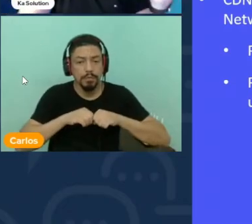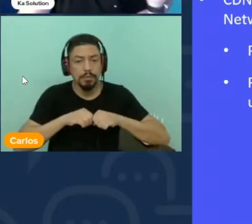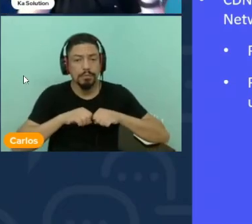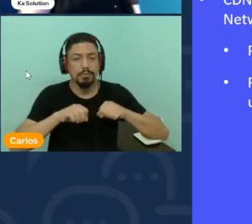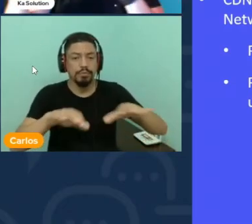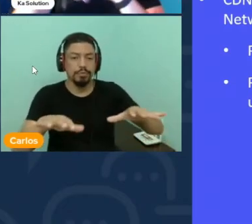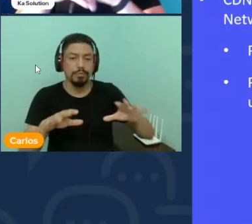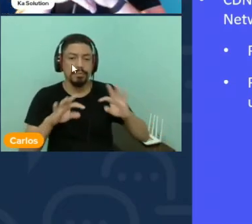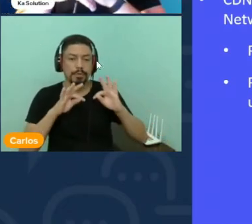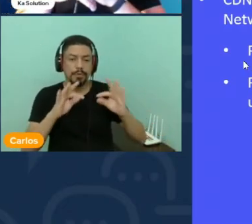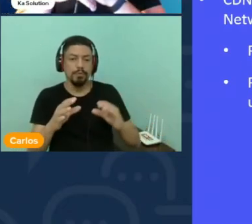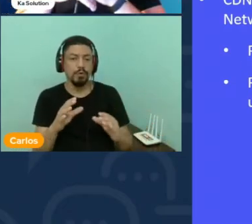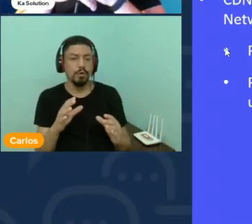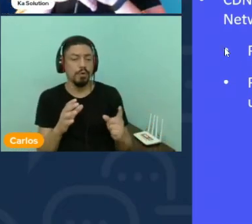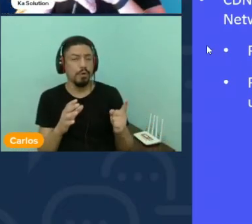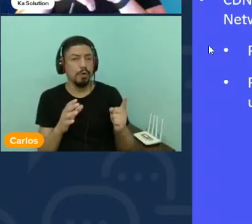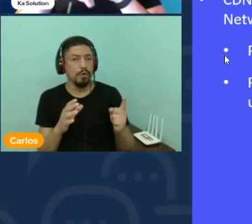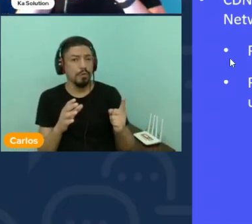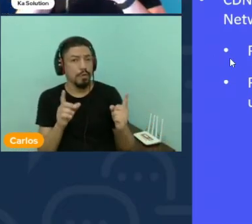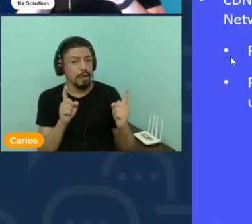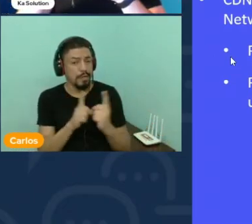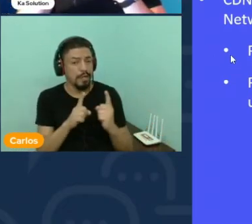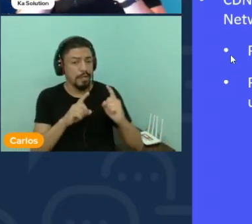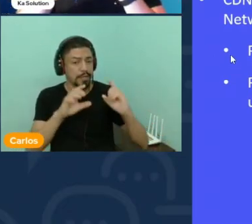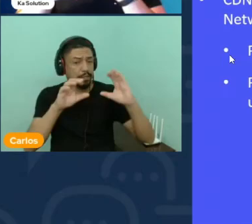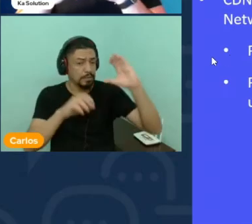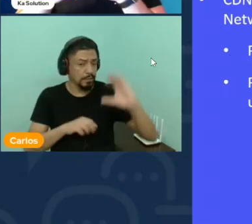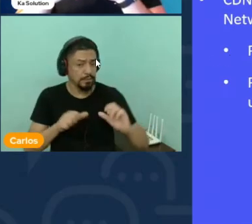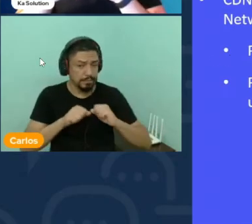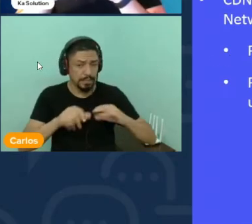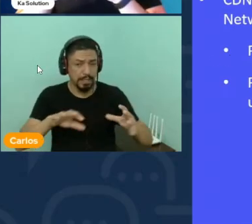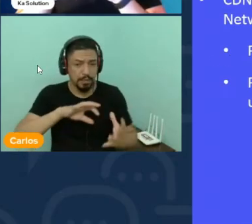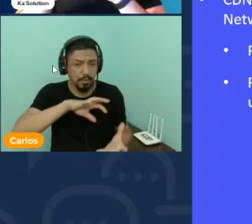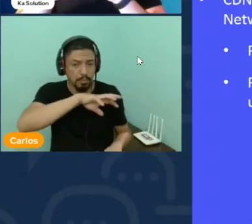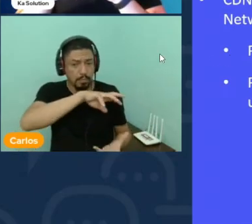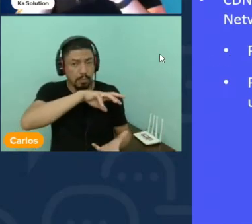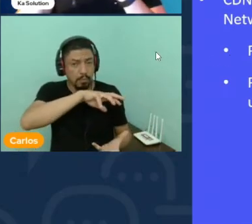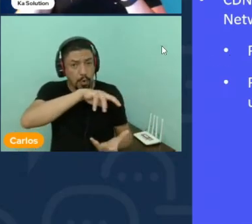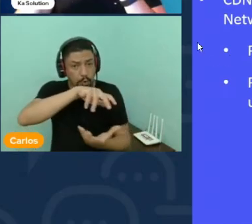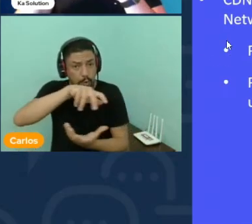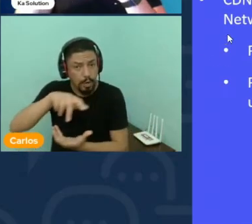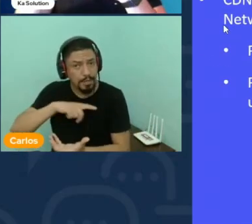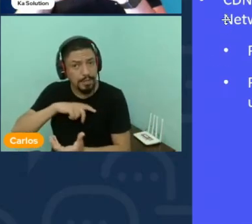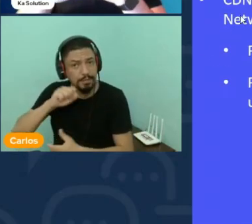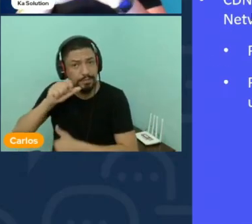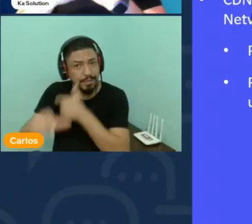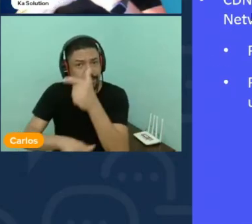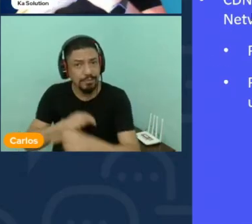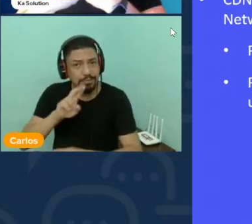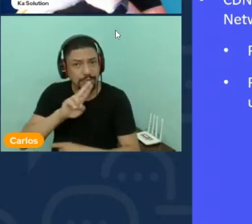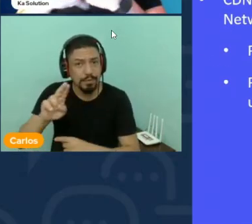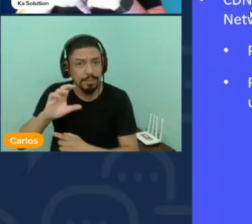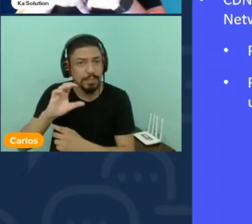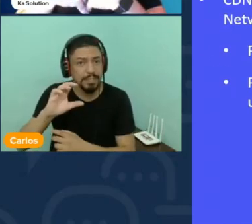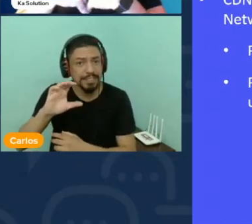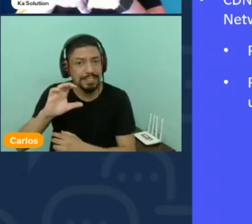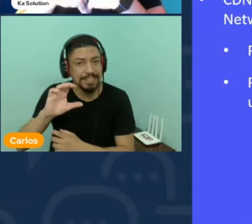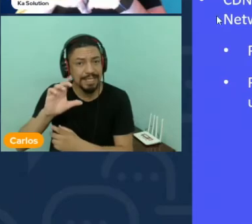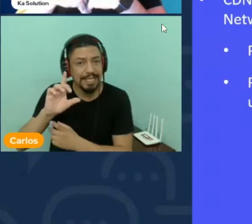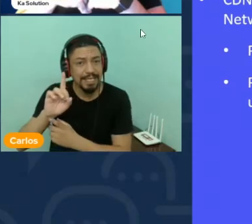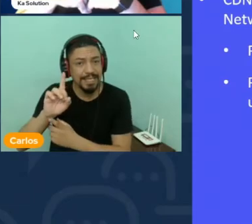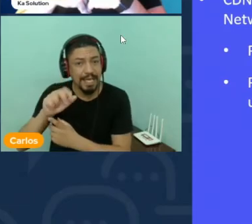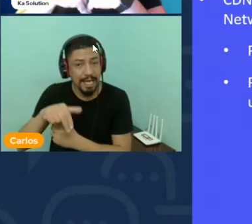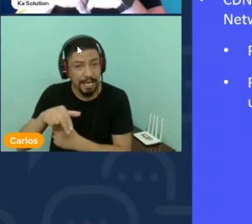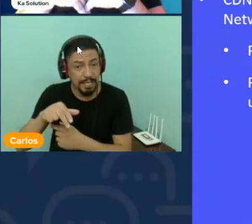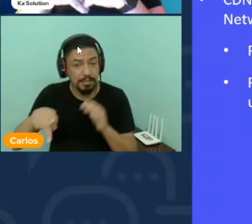meus clientes espalhados aí no mundo, a gente vai ter um serviço que vai fazer isso. Um serviço chamado Amazon